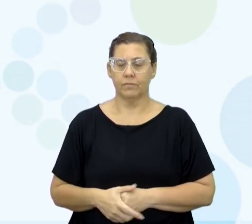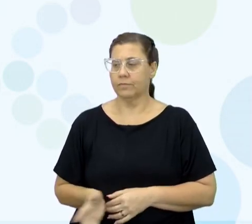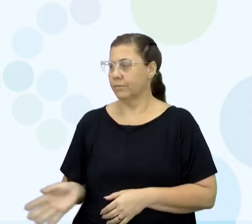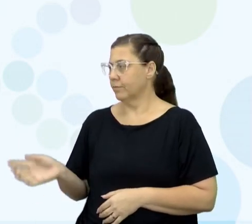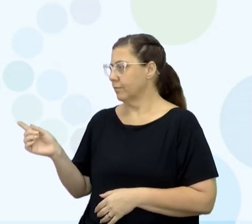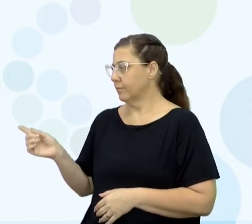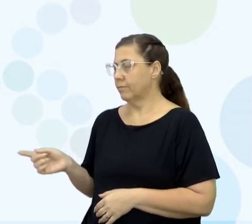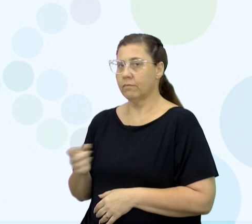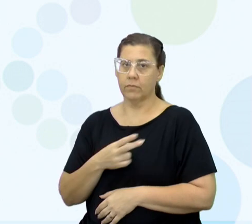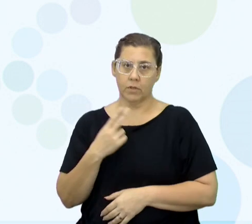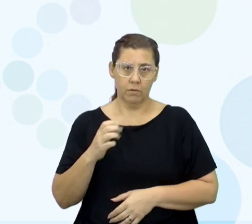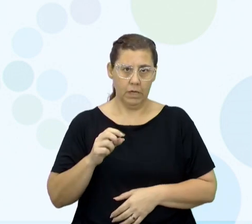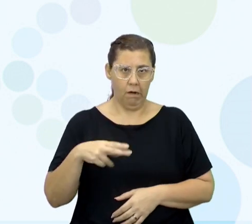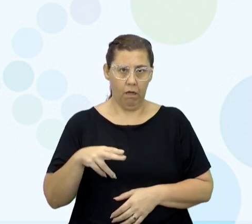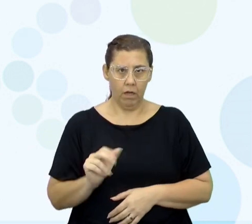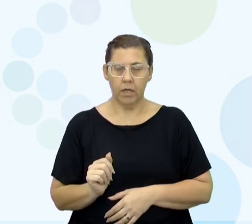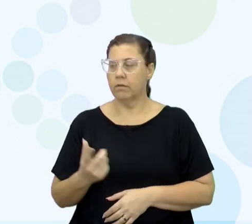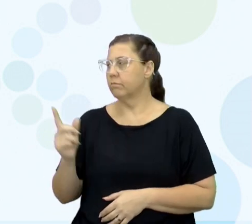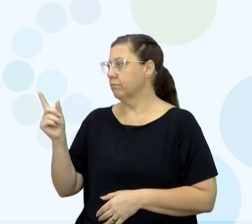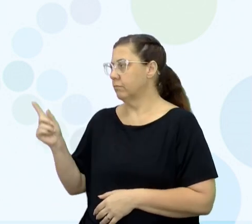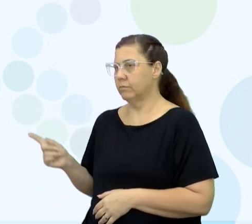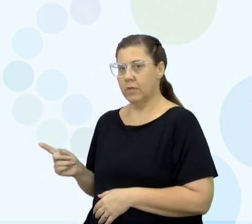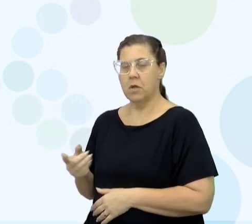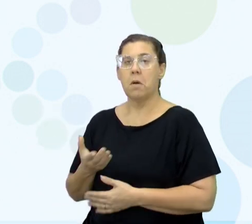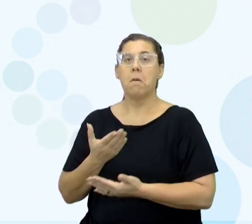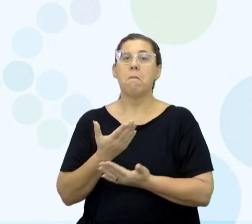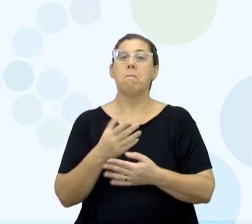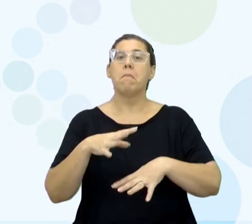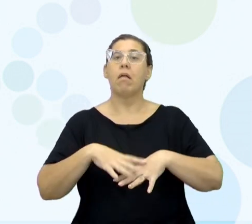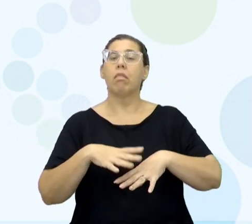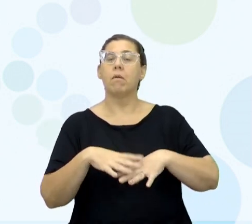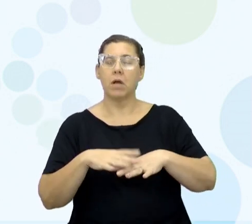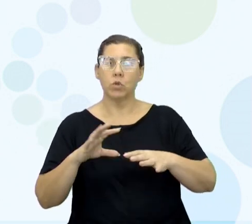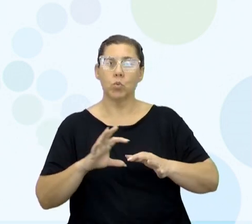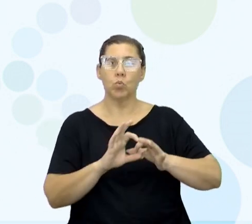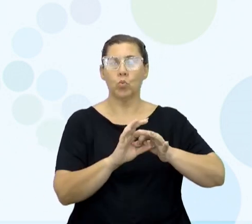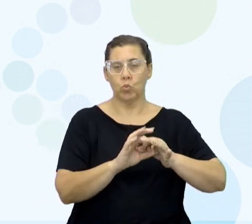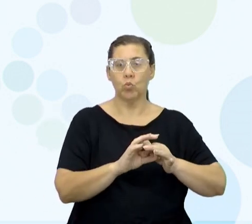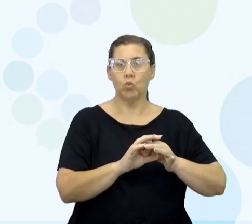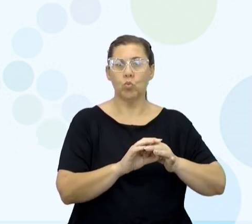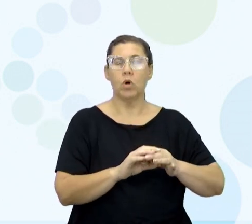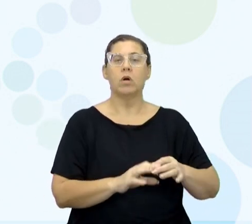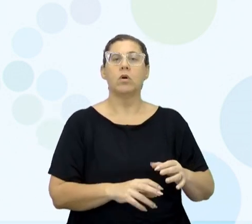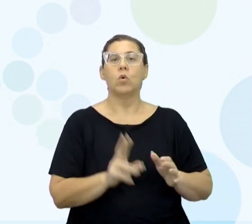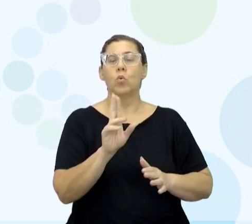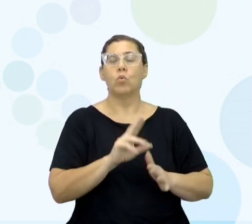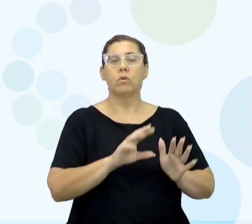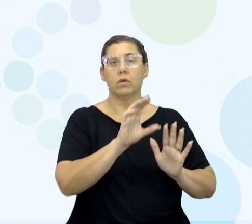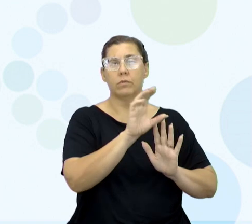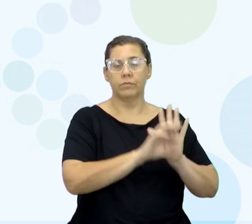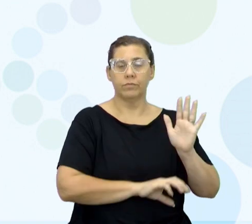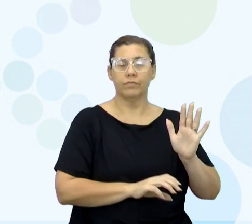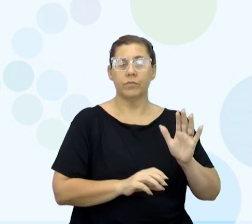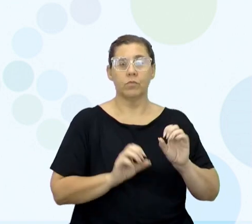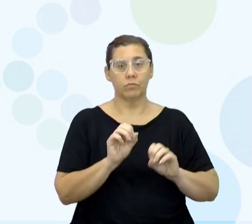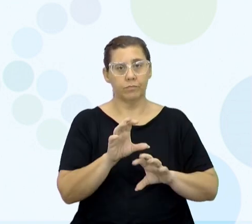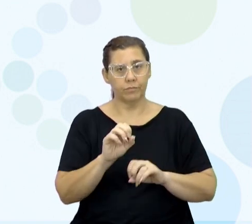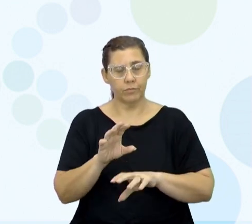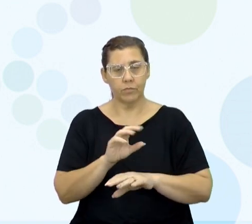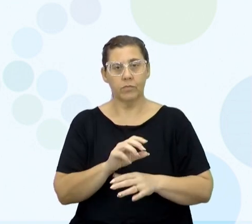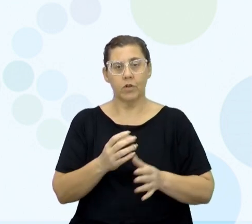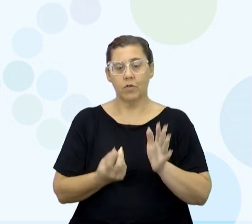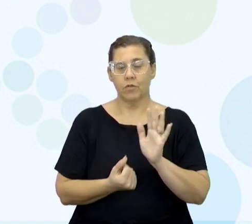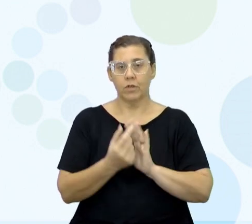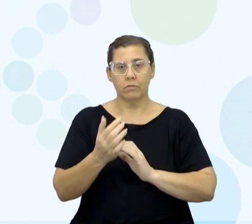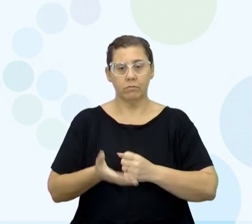Meu nome é Ilana, né? O aprofundamento é matemática conectada, a unidade curricular é educação financeira sustentável e o